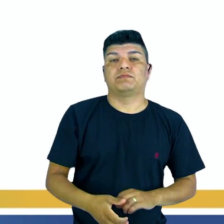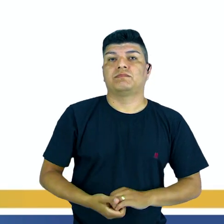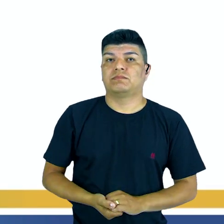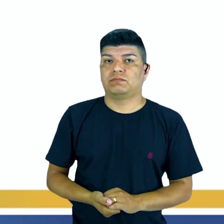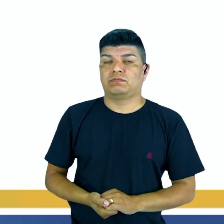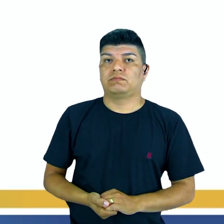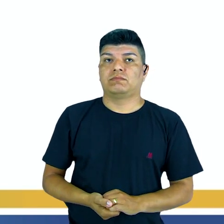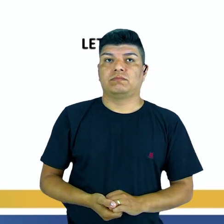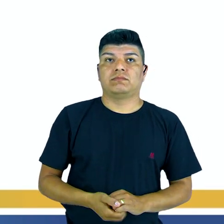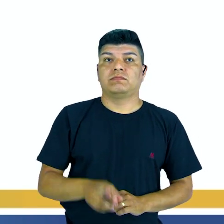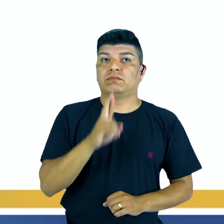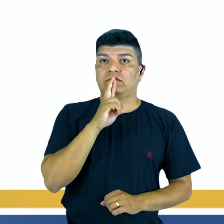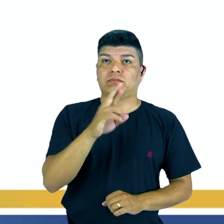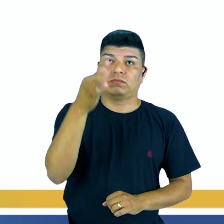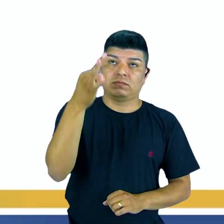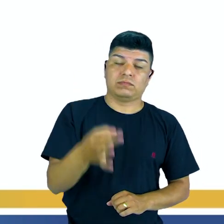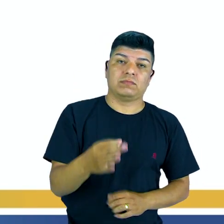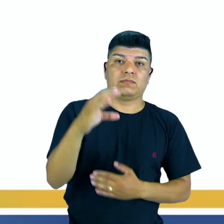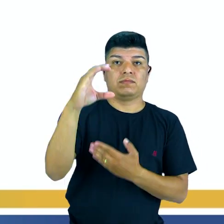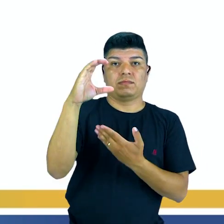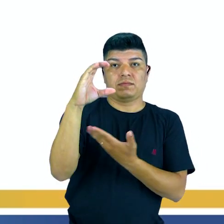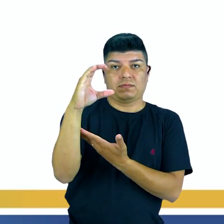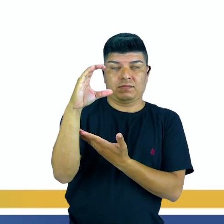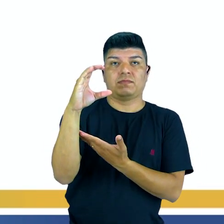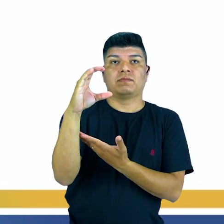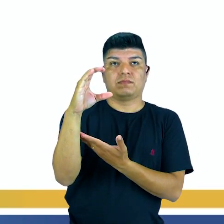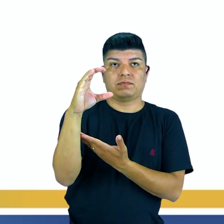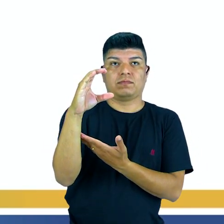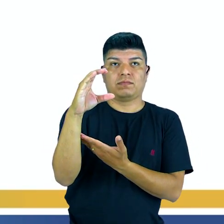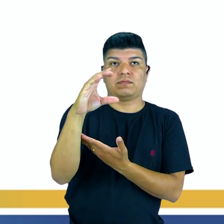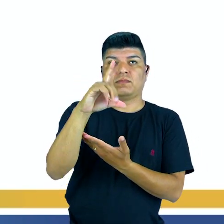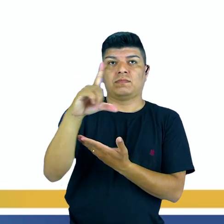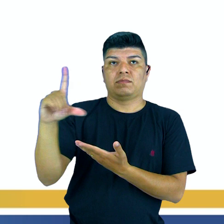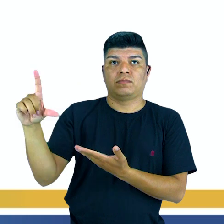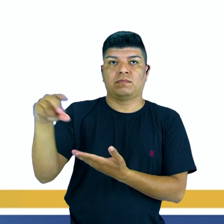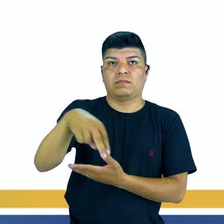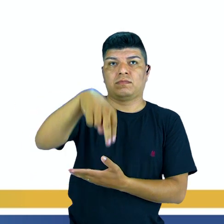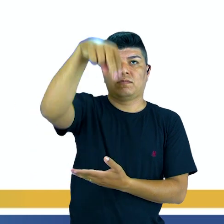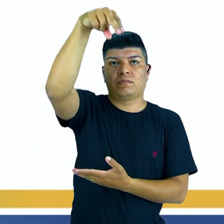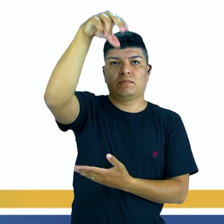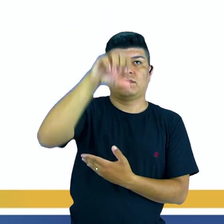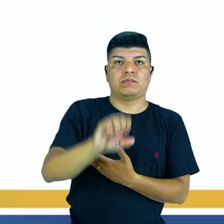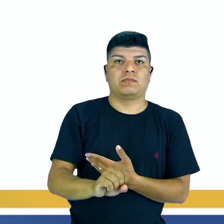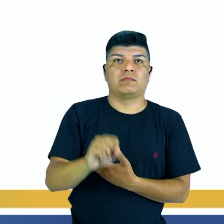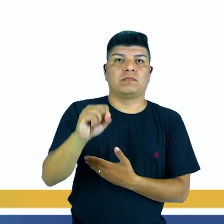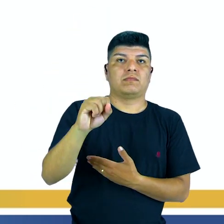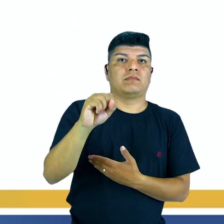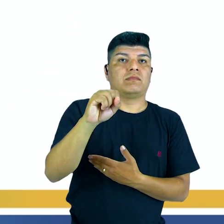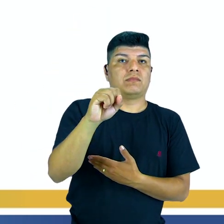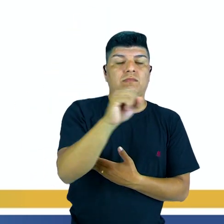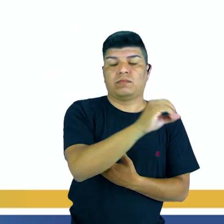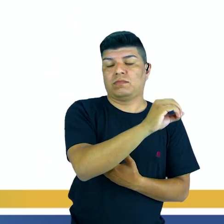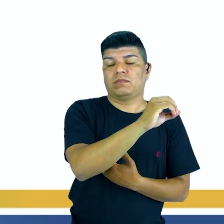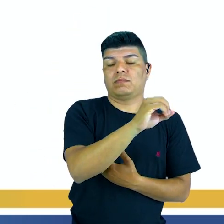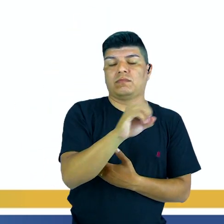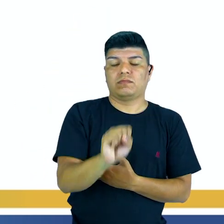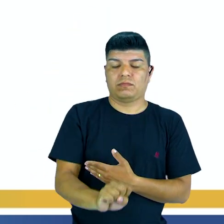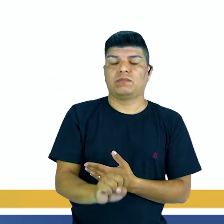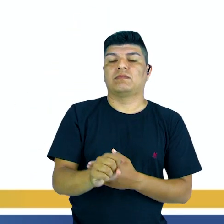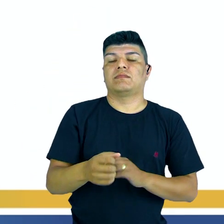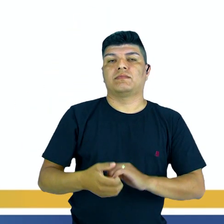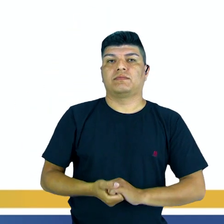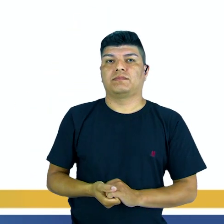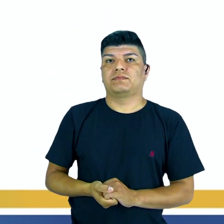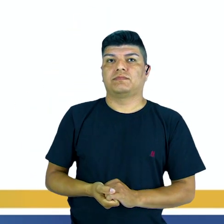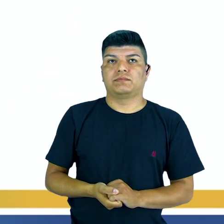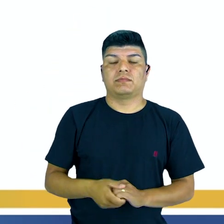A nossa letra aqui, pessoal, é a letra C, leste, norte, oeste e sul, respectivamente. E